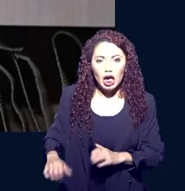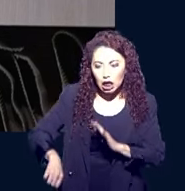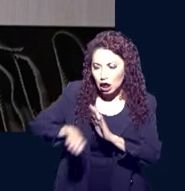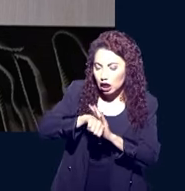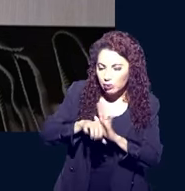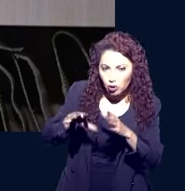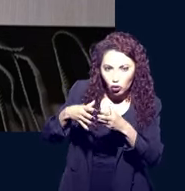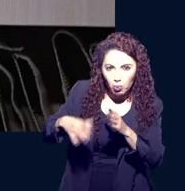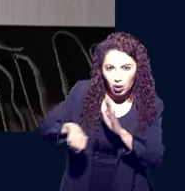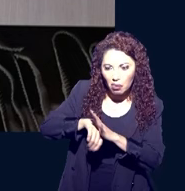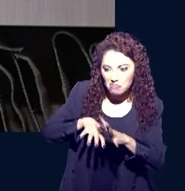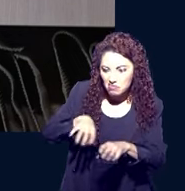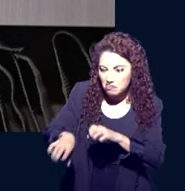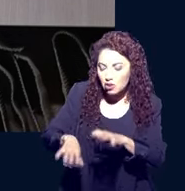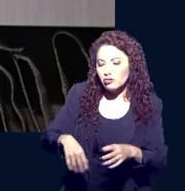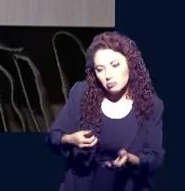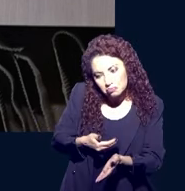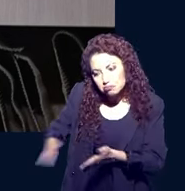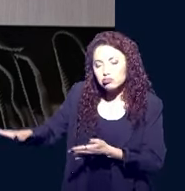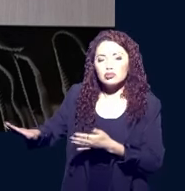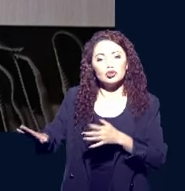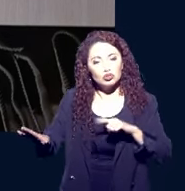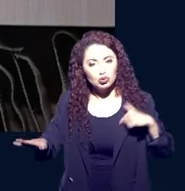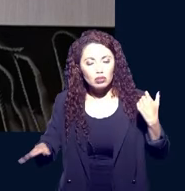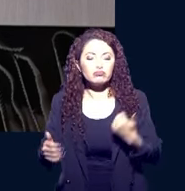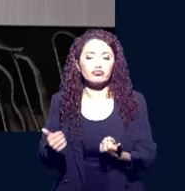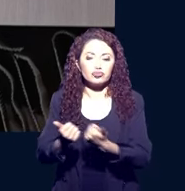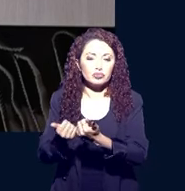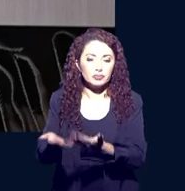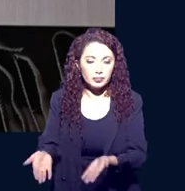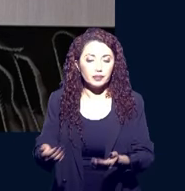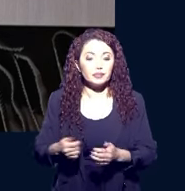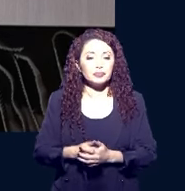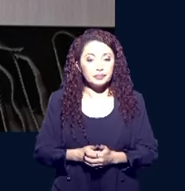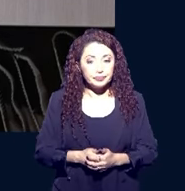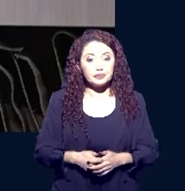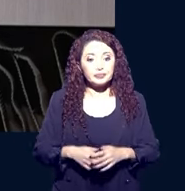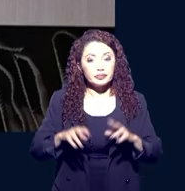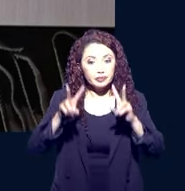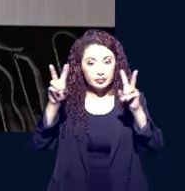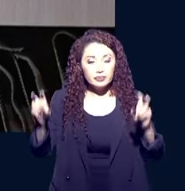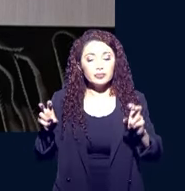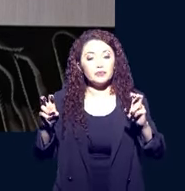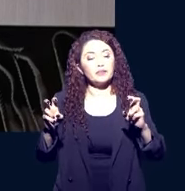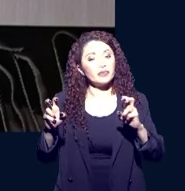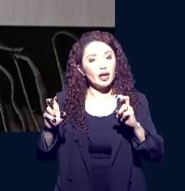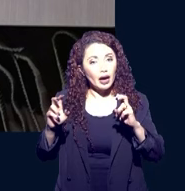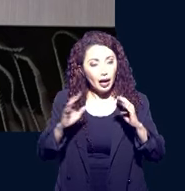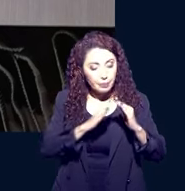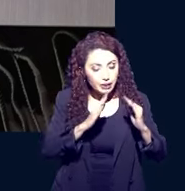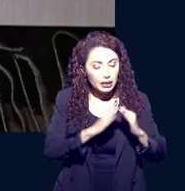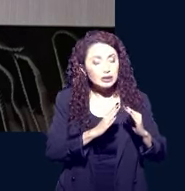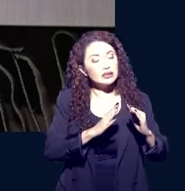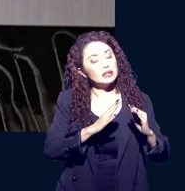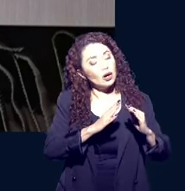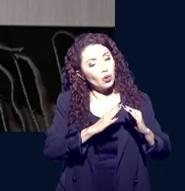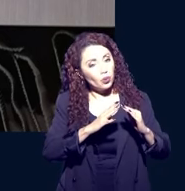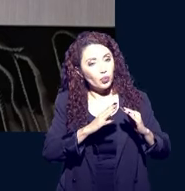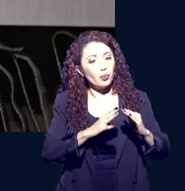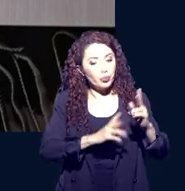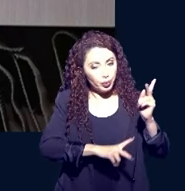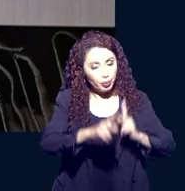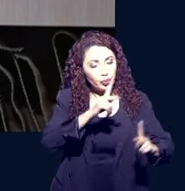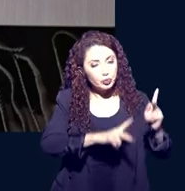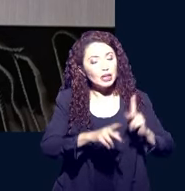criminalidade saneamento básico está na Constituição habitação popular está na Constituição e são matérias de investimento econômico